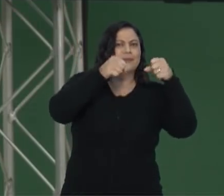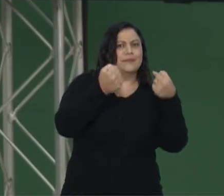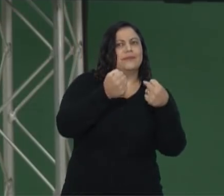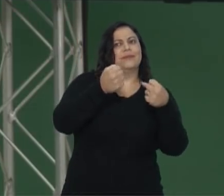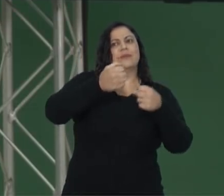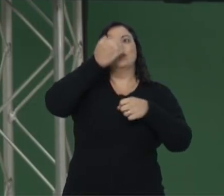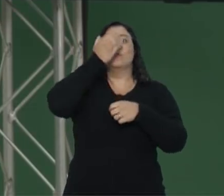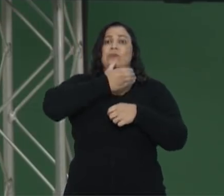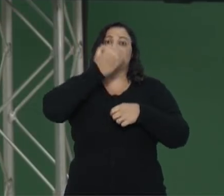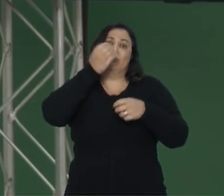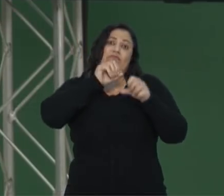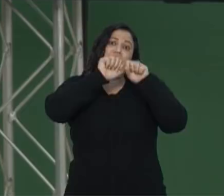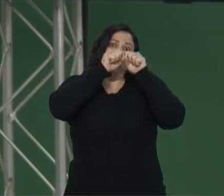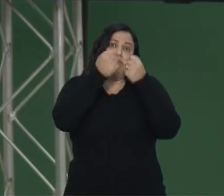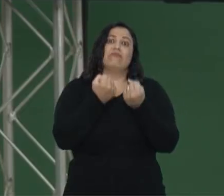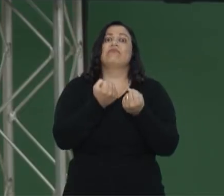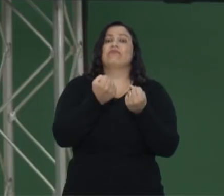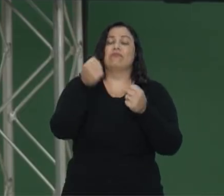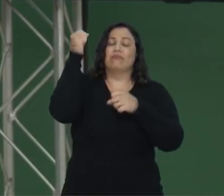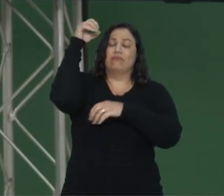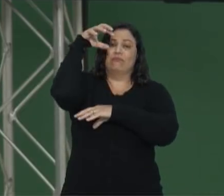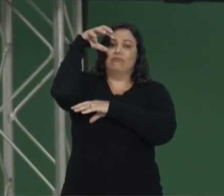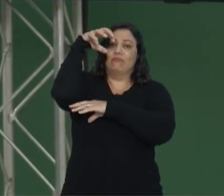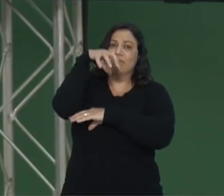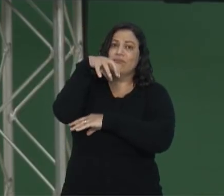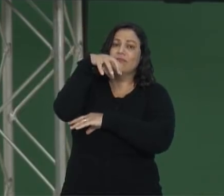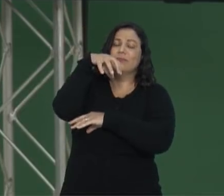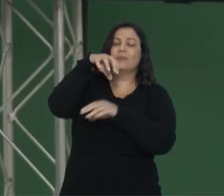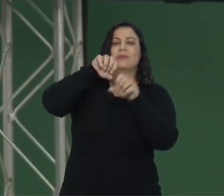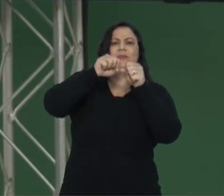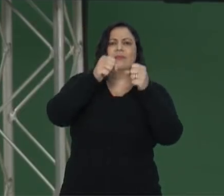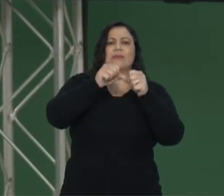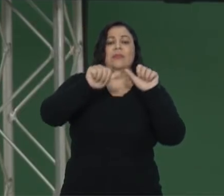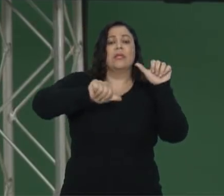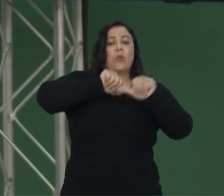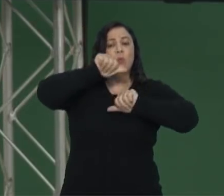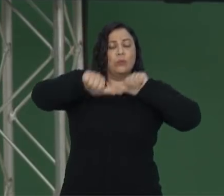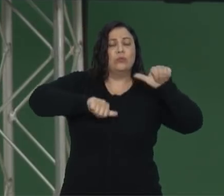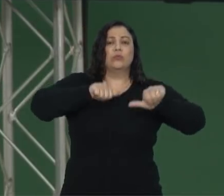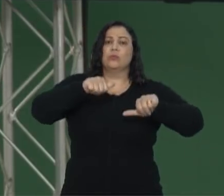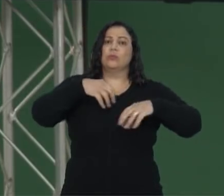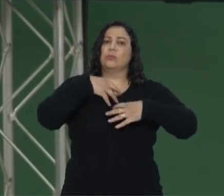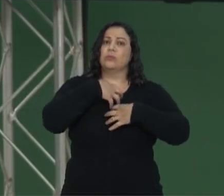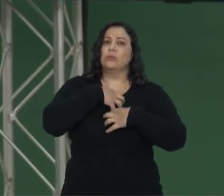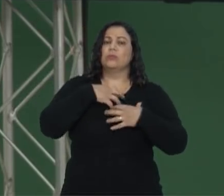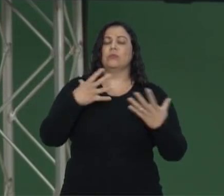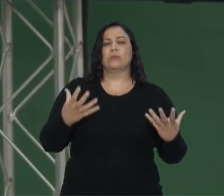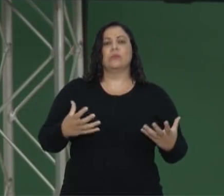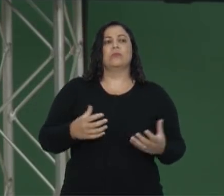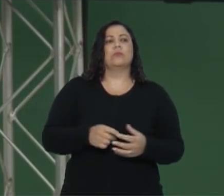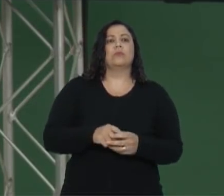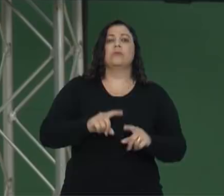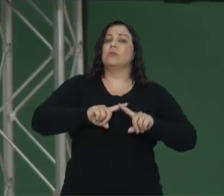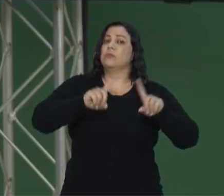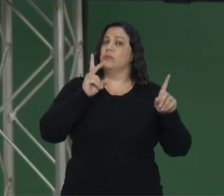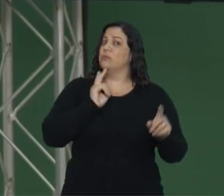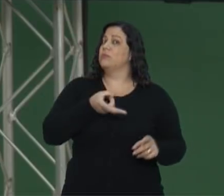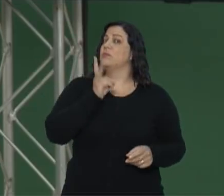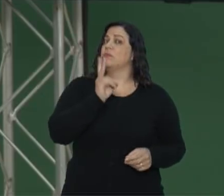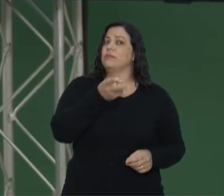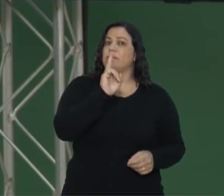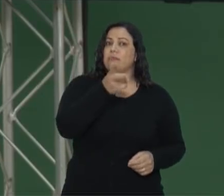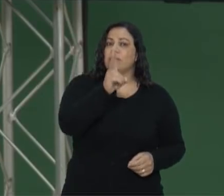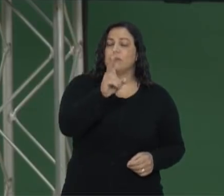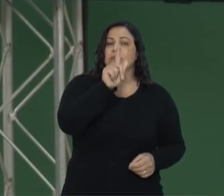galho, quebra ele, eu estou mudando o formato, a forma, o volume, mas continua sendo galho.